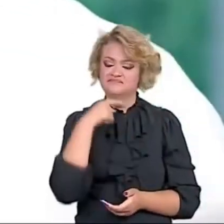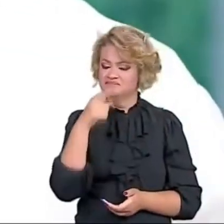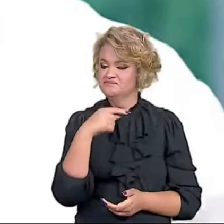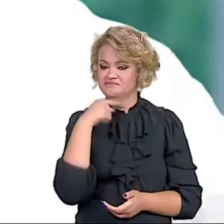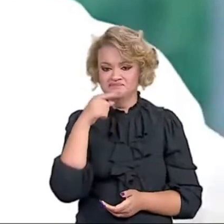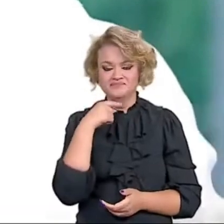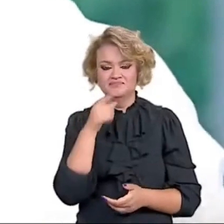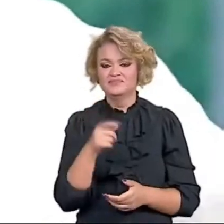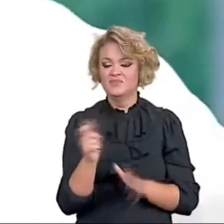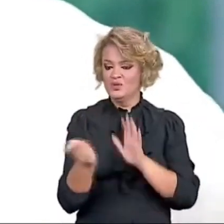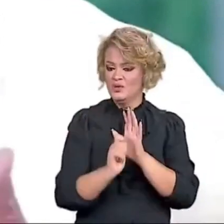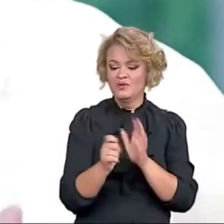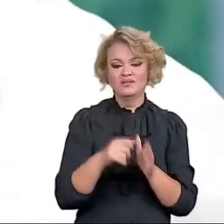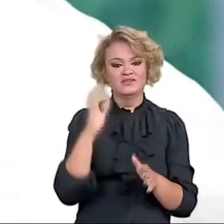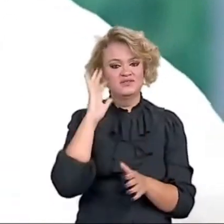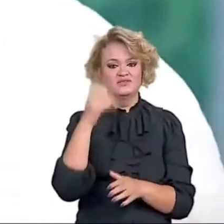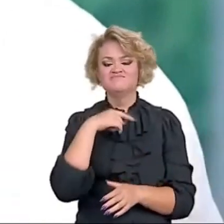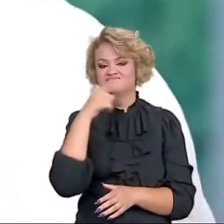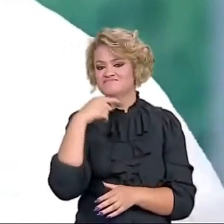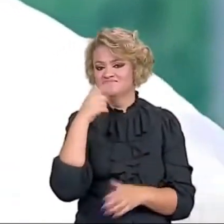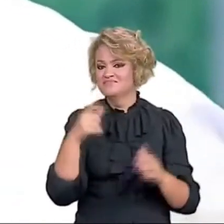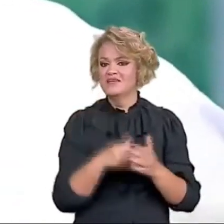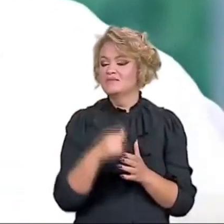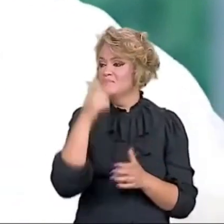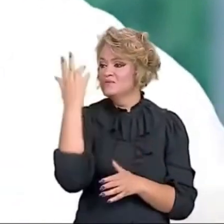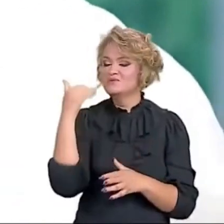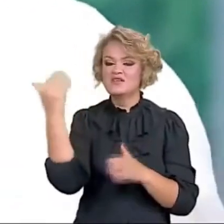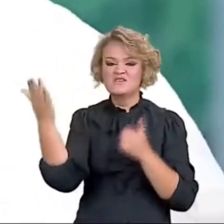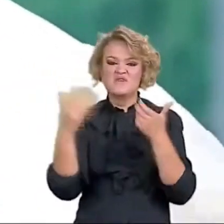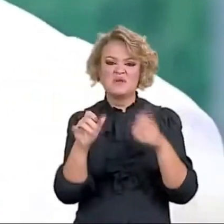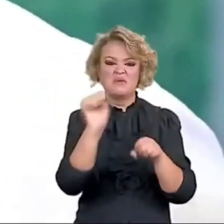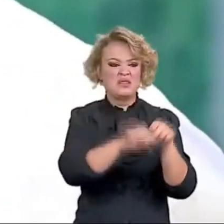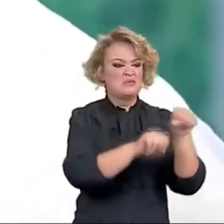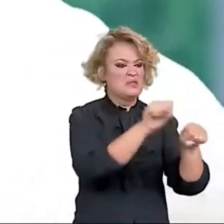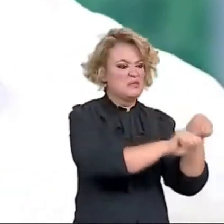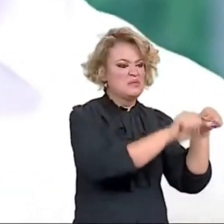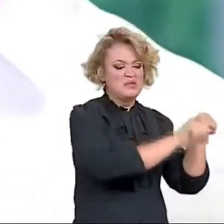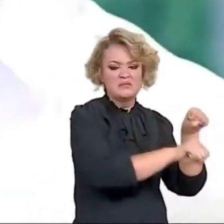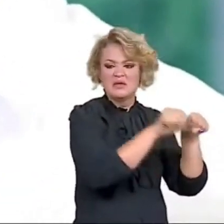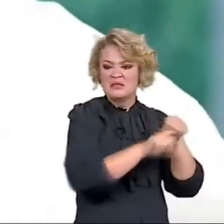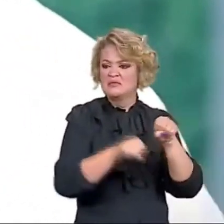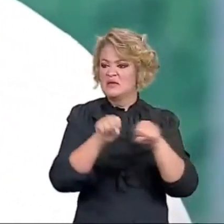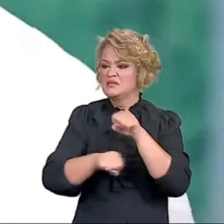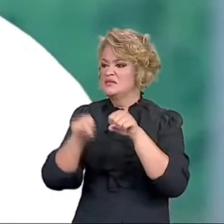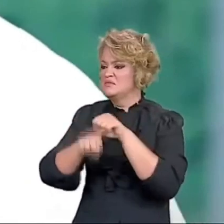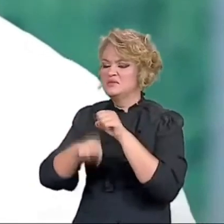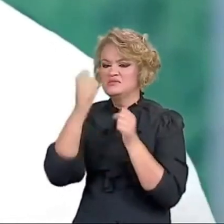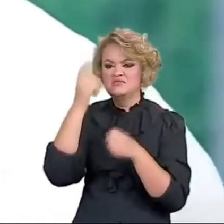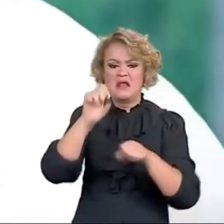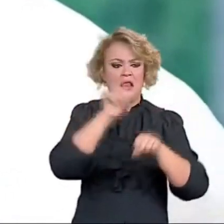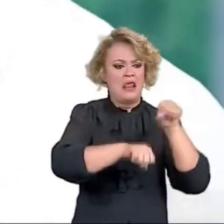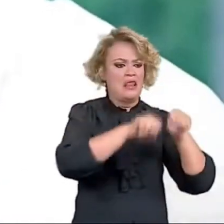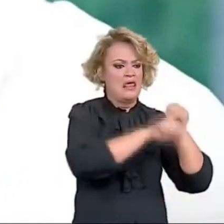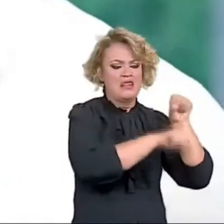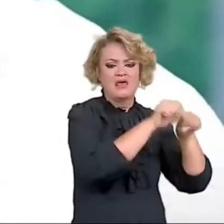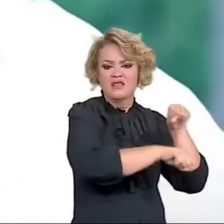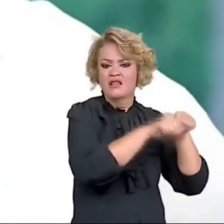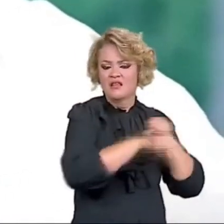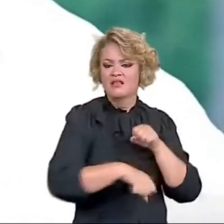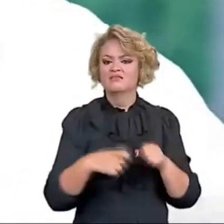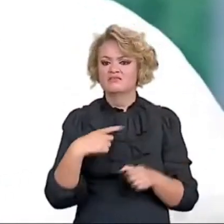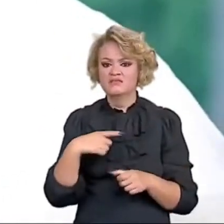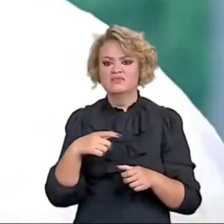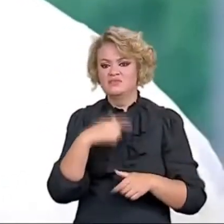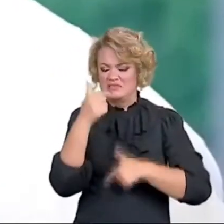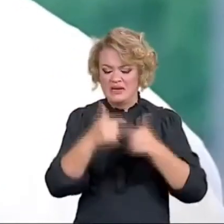narcotráfico. Essa gente estão por aí matando índio, matando ribeirinho, matando seringueiro, matando as pessoas que trabalham com extrativismo. Ou